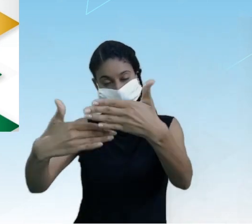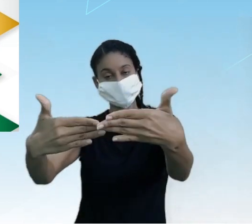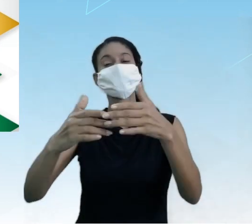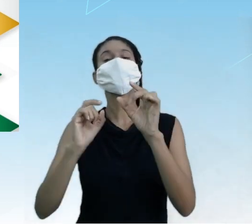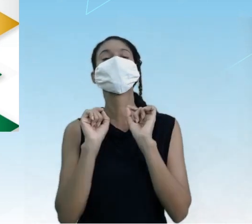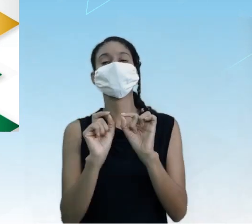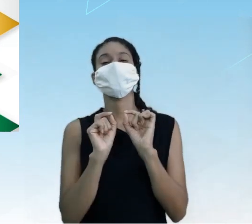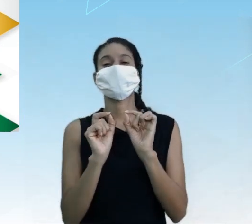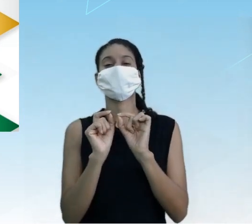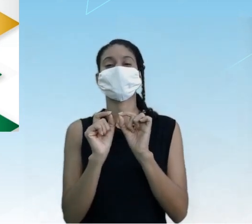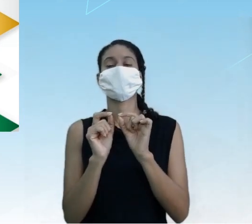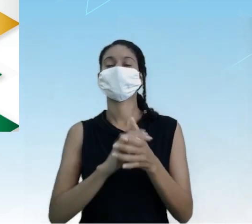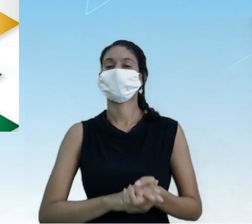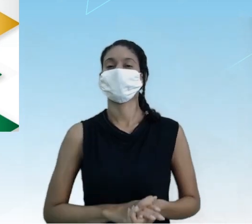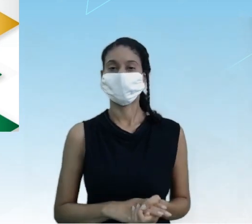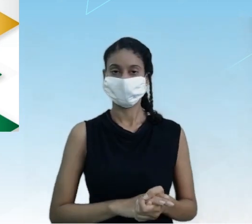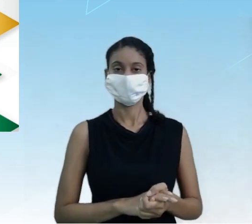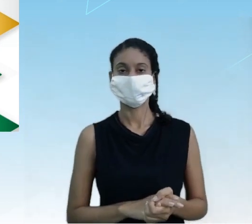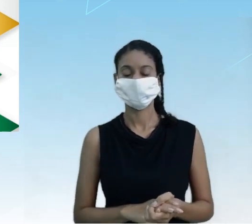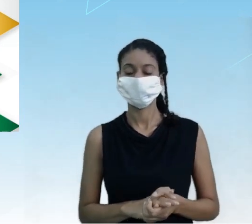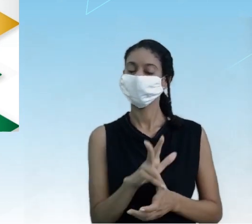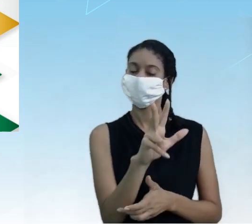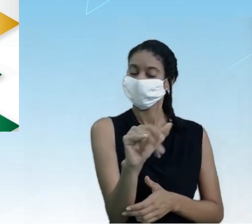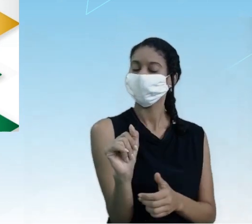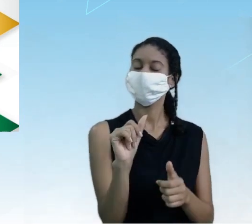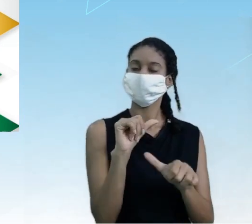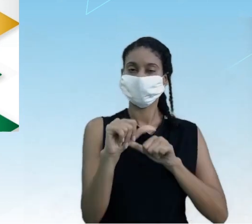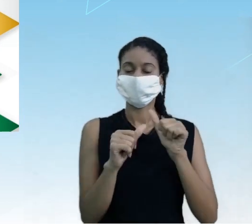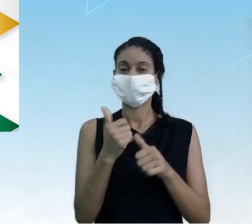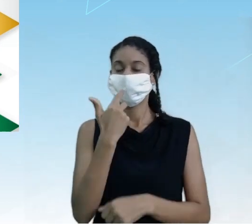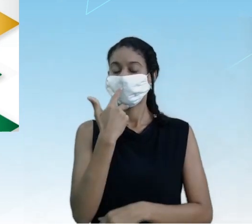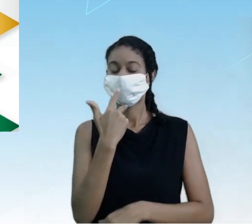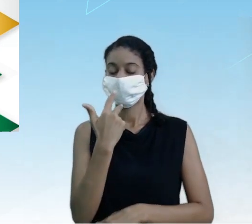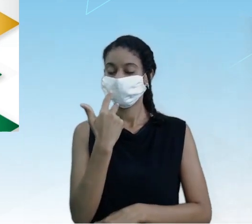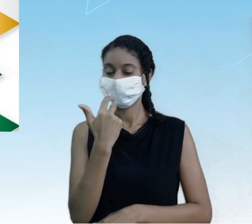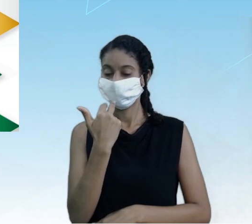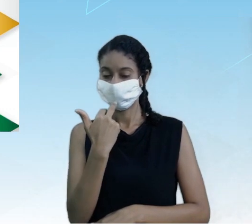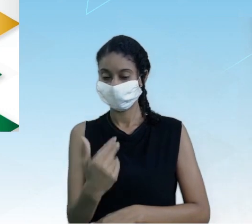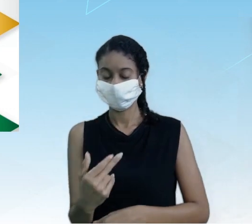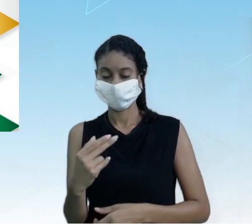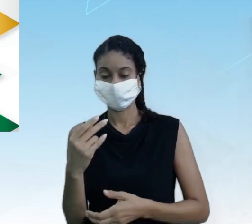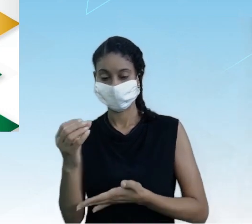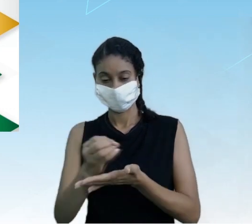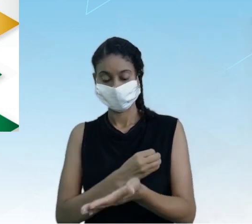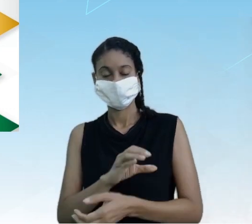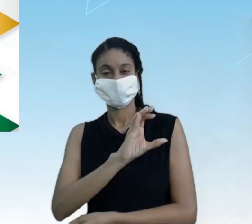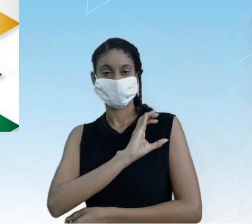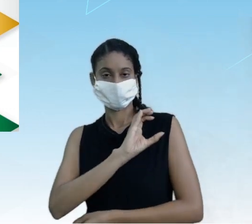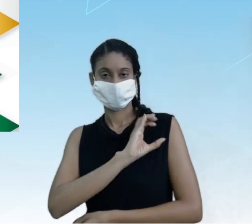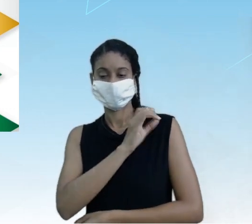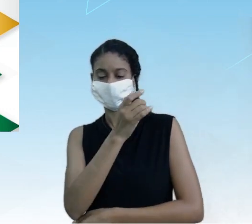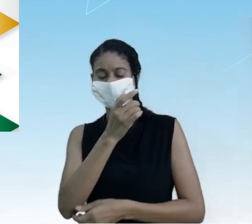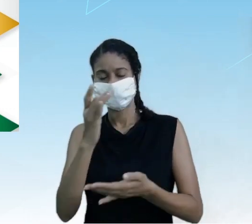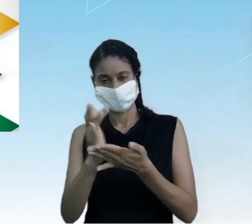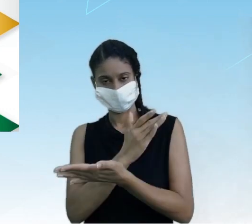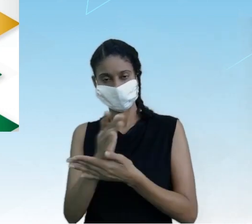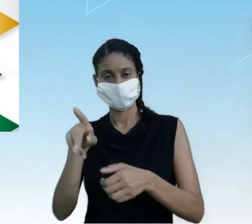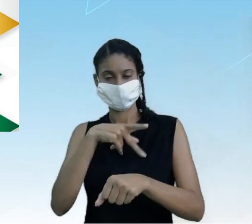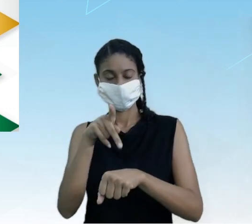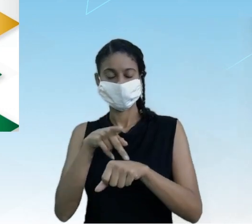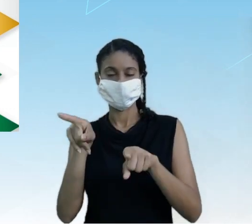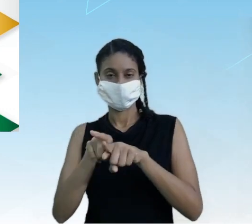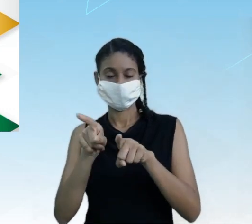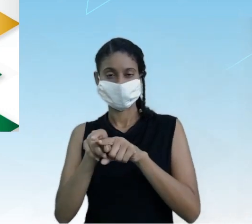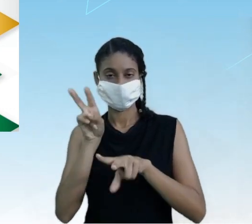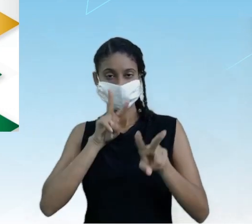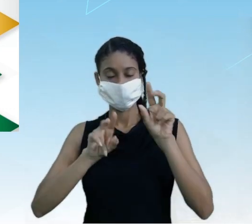processo histórico. Então, ele vai se tornar uma linguagem oficial no Canadá e alguns países também,